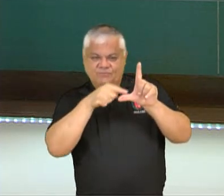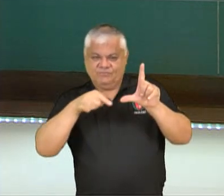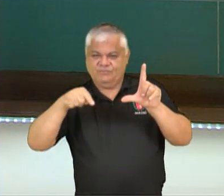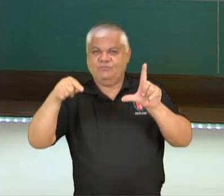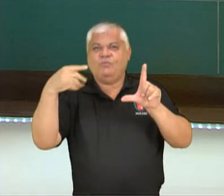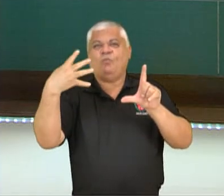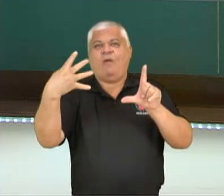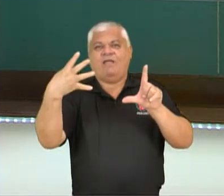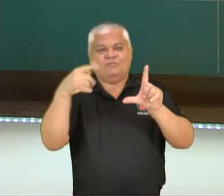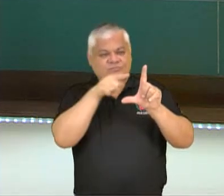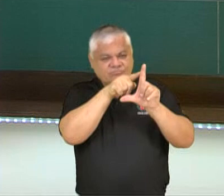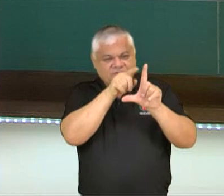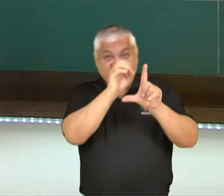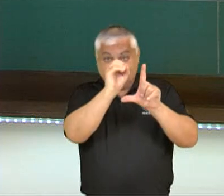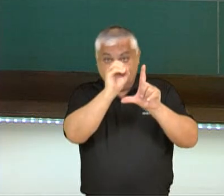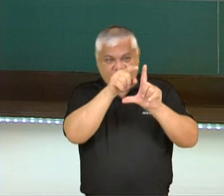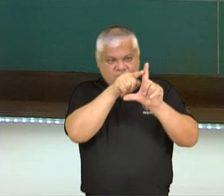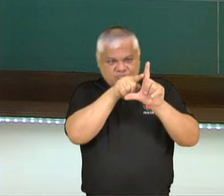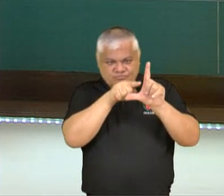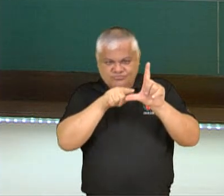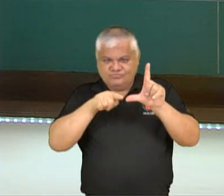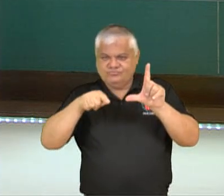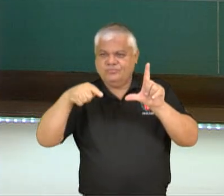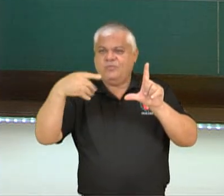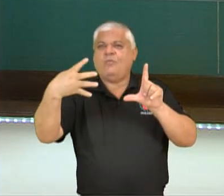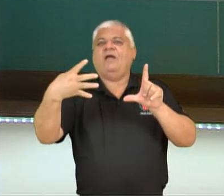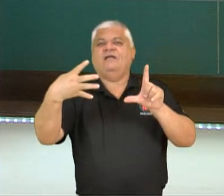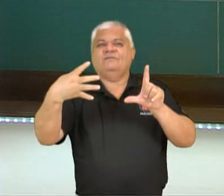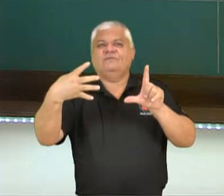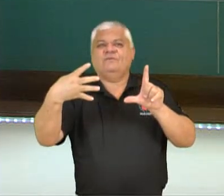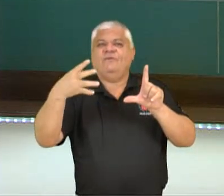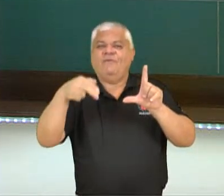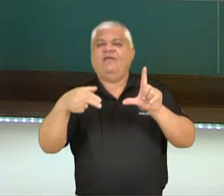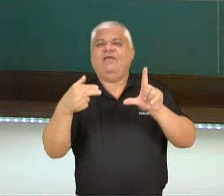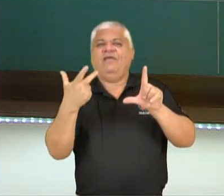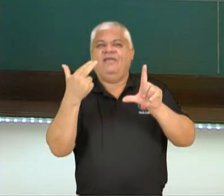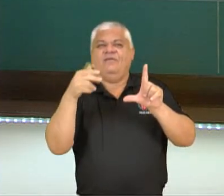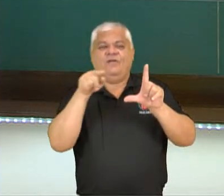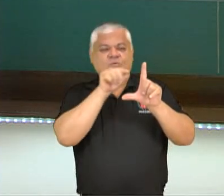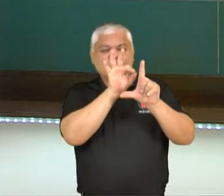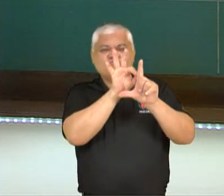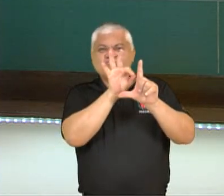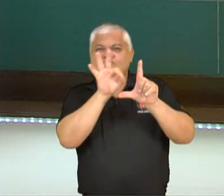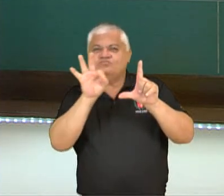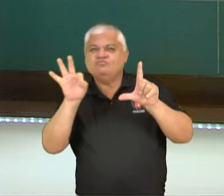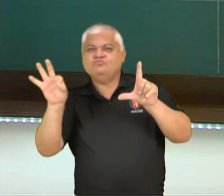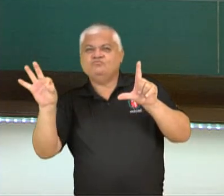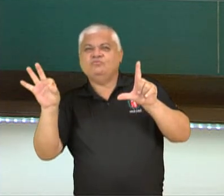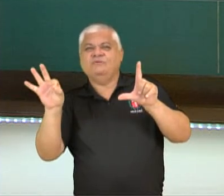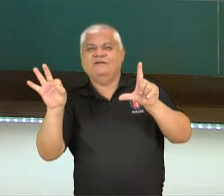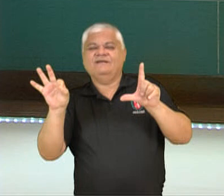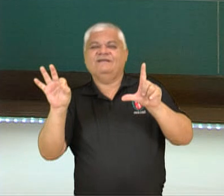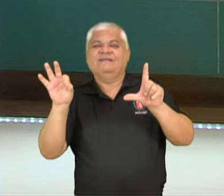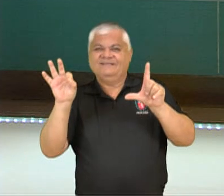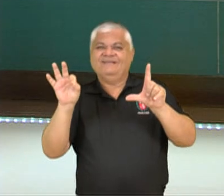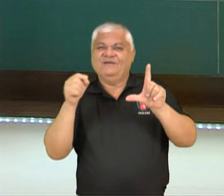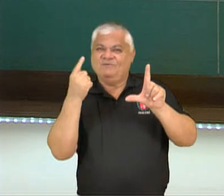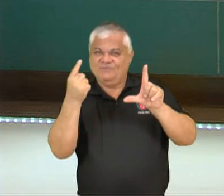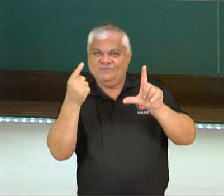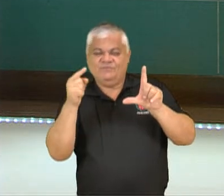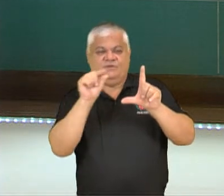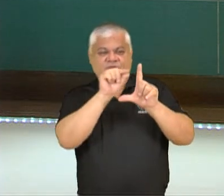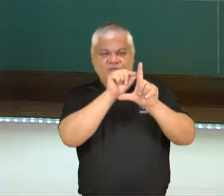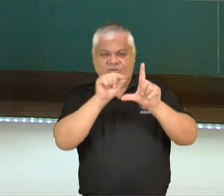y. Significa que os zeros dessa função são exatamente x' igual a 1, x duas linhas igual a